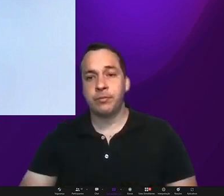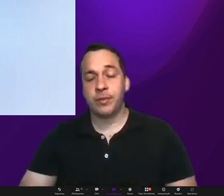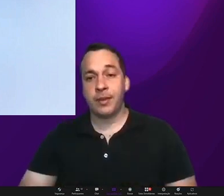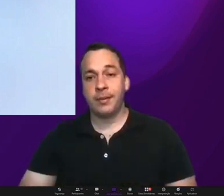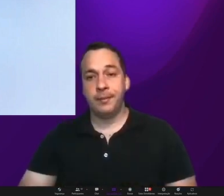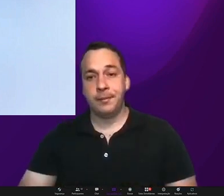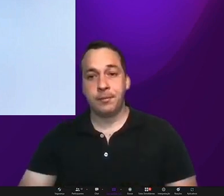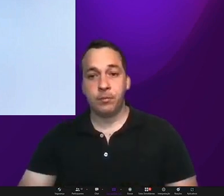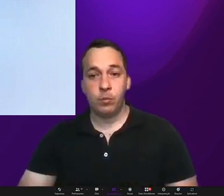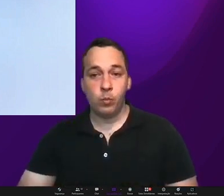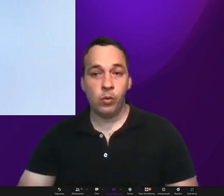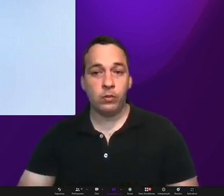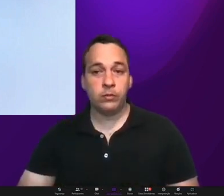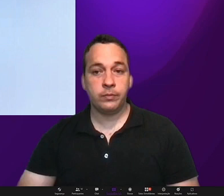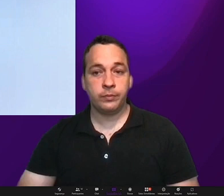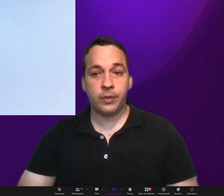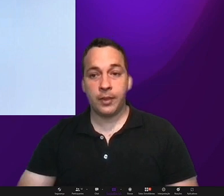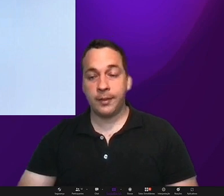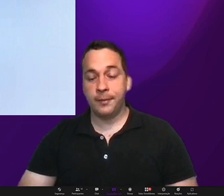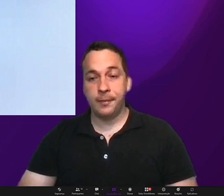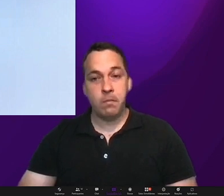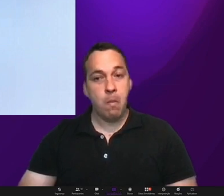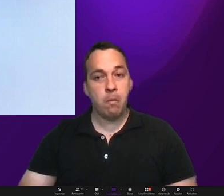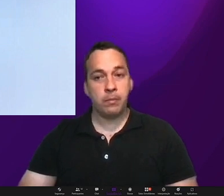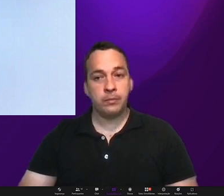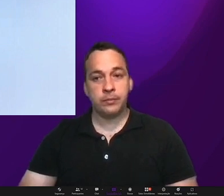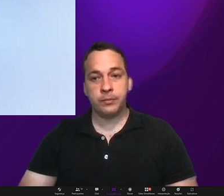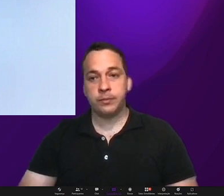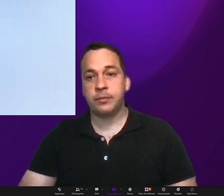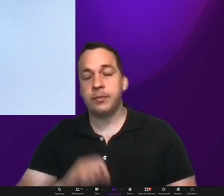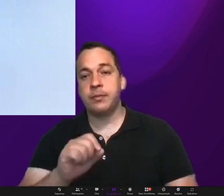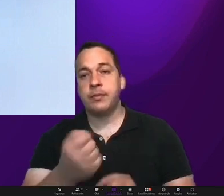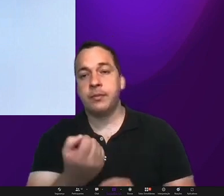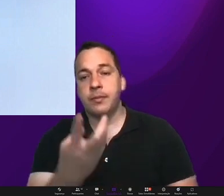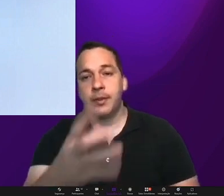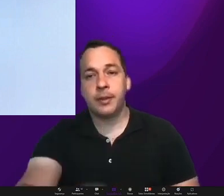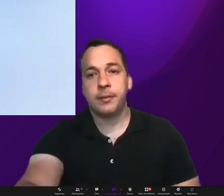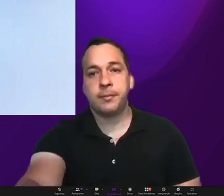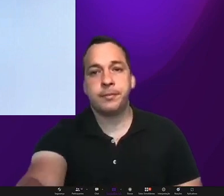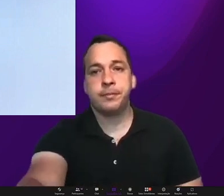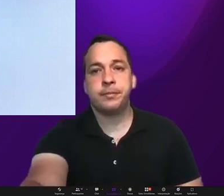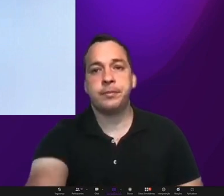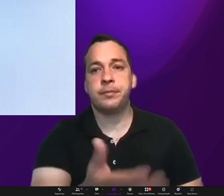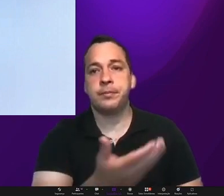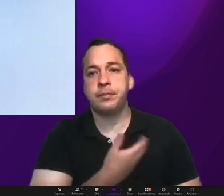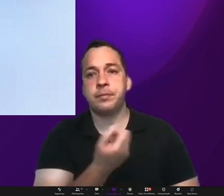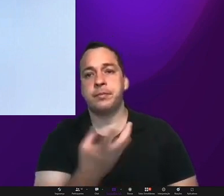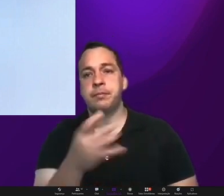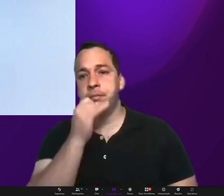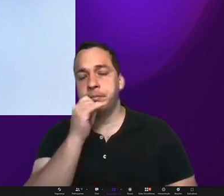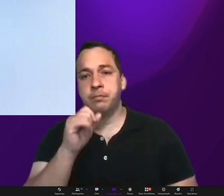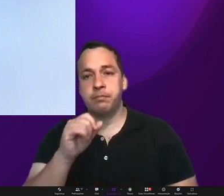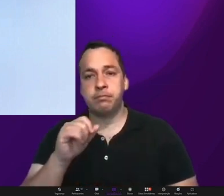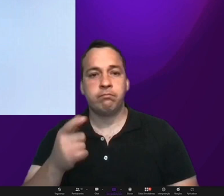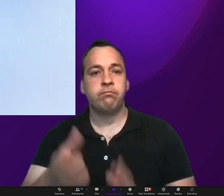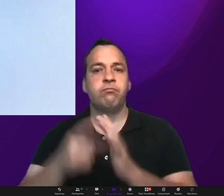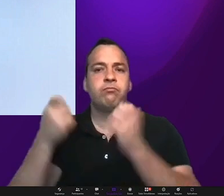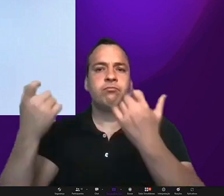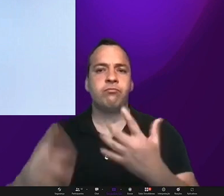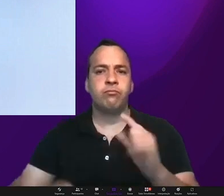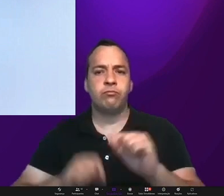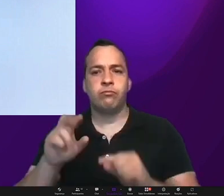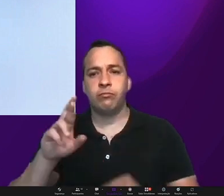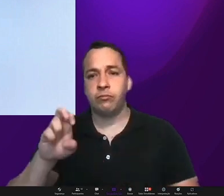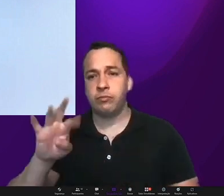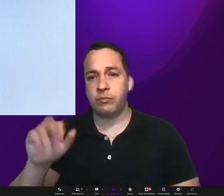atacado na visão que foi apresentada aqui por vários colegas, o Tiago, o Cantoni, a